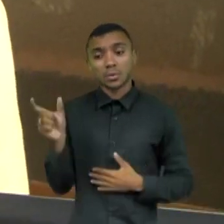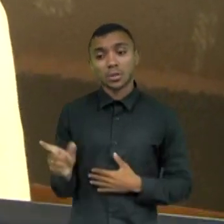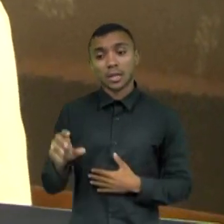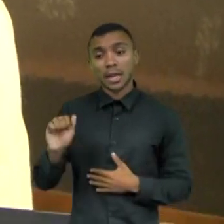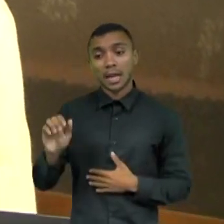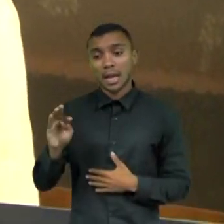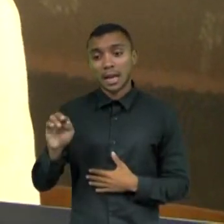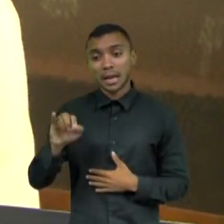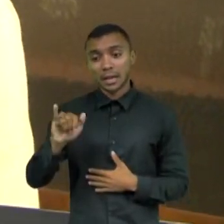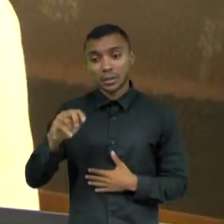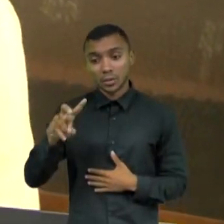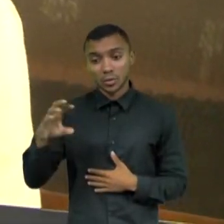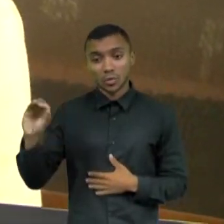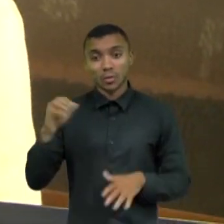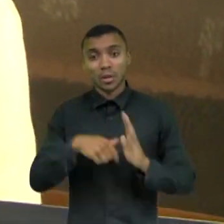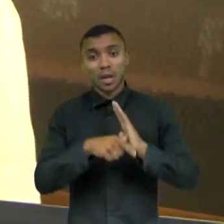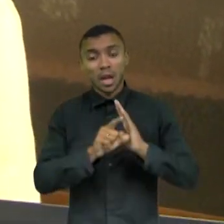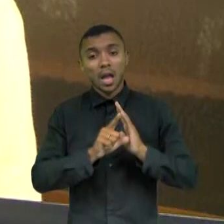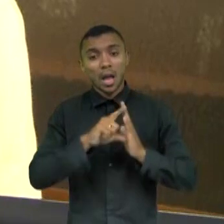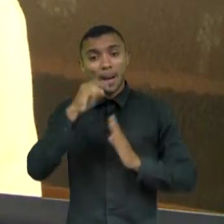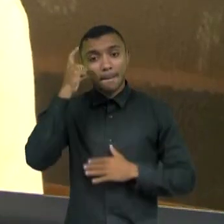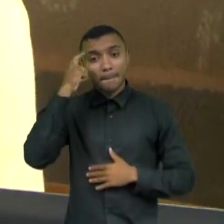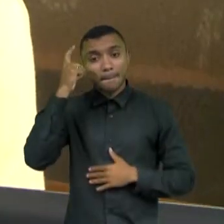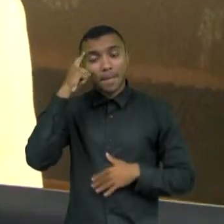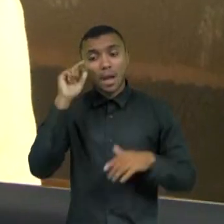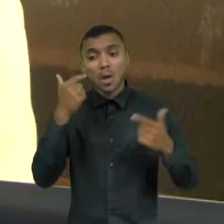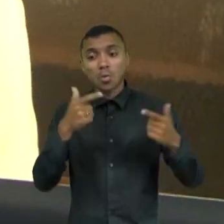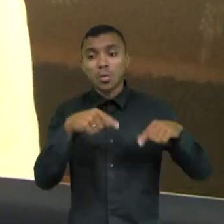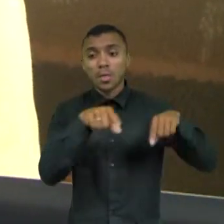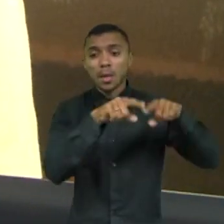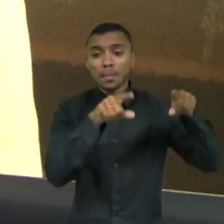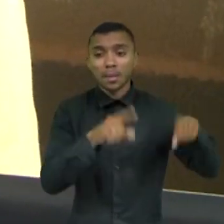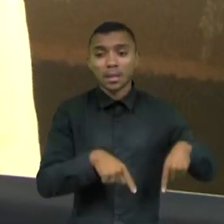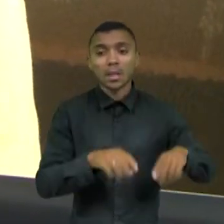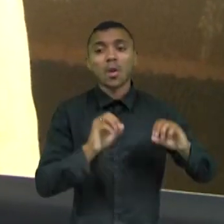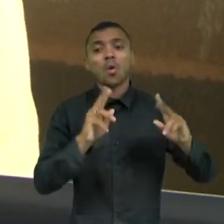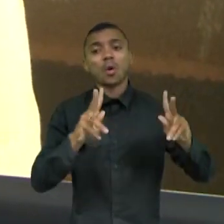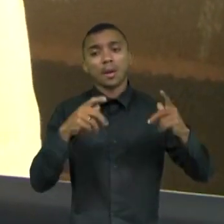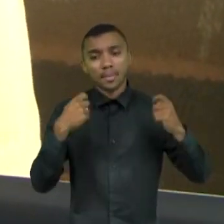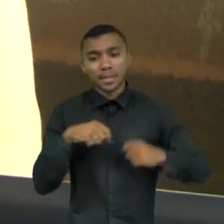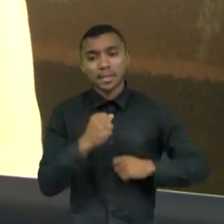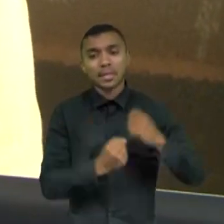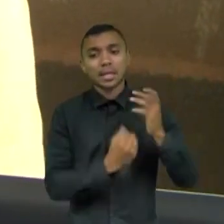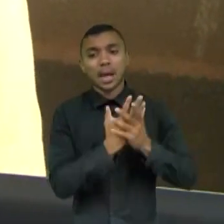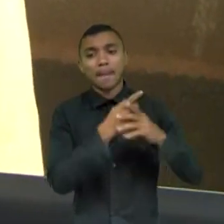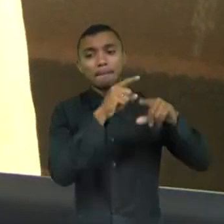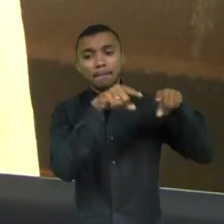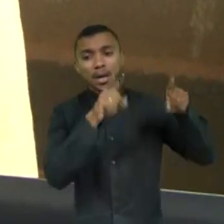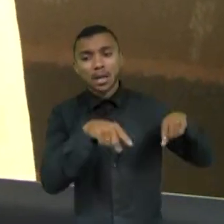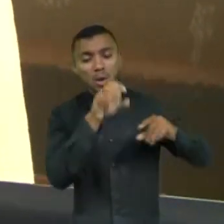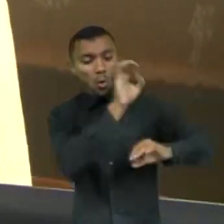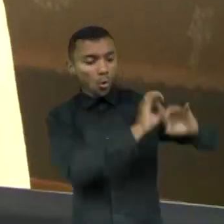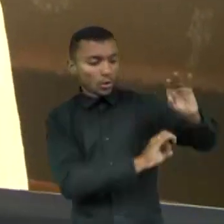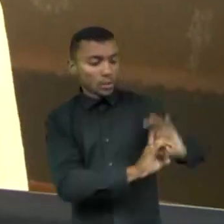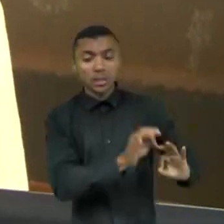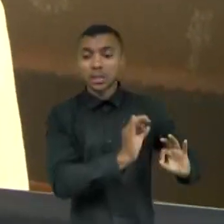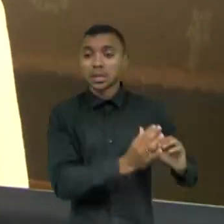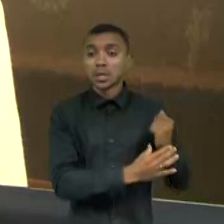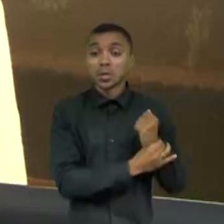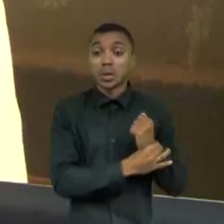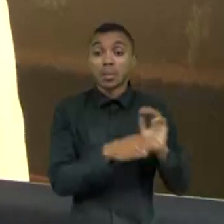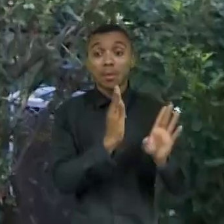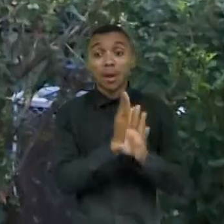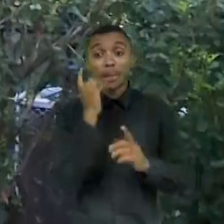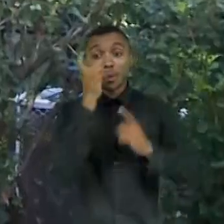a gente tem que pensar isso. Nós temos planos, mas a gente precisa executar esses planos pensando, sobretudo, no futuro da